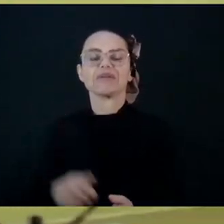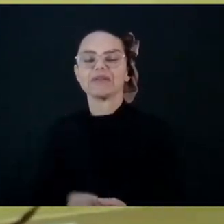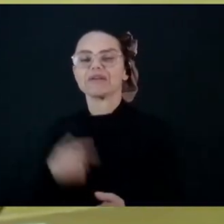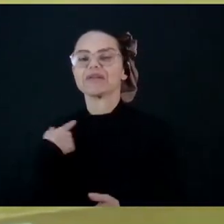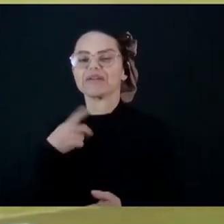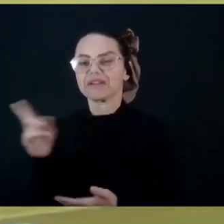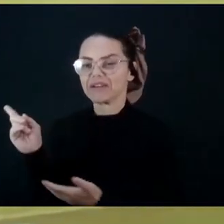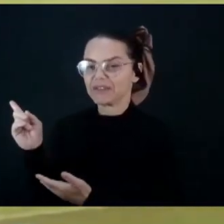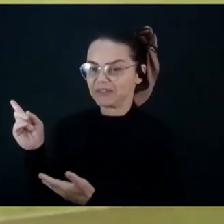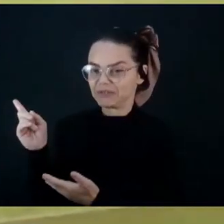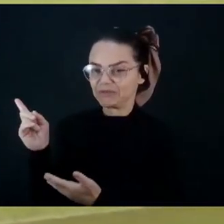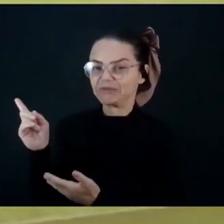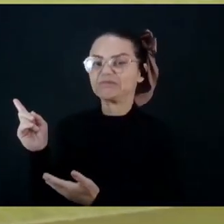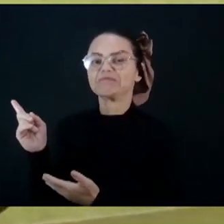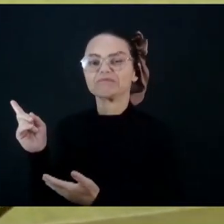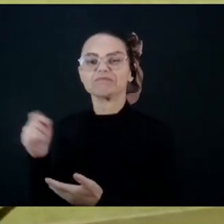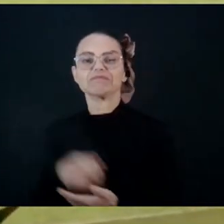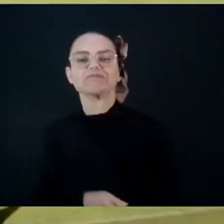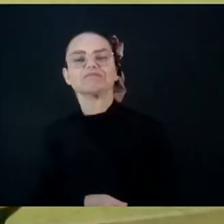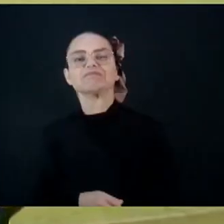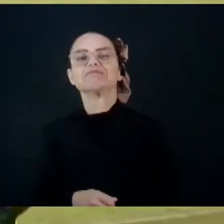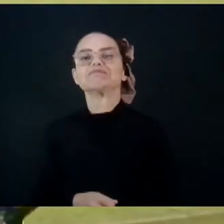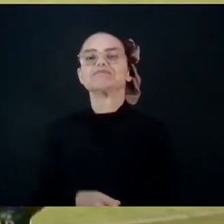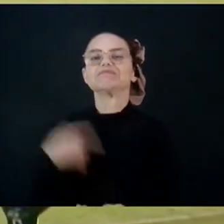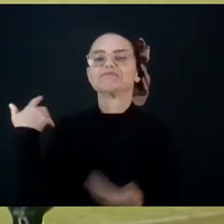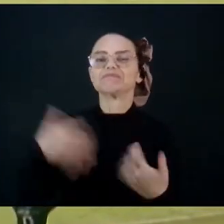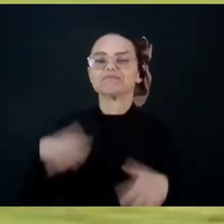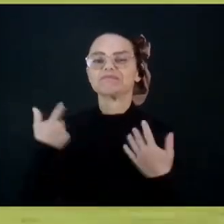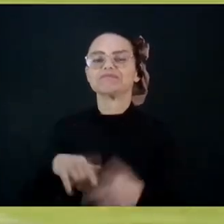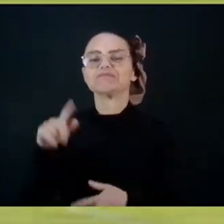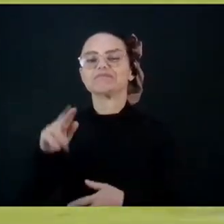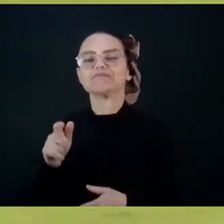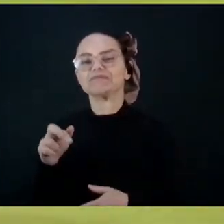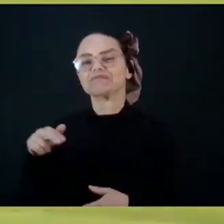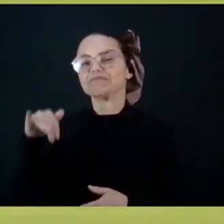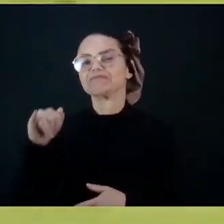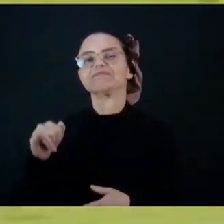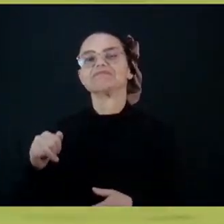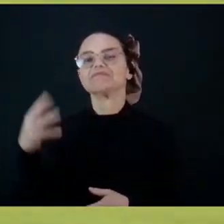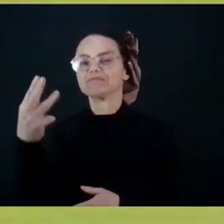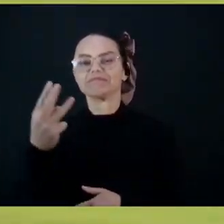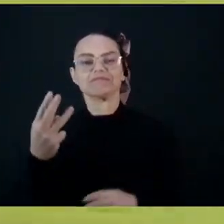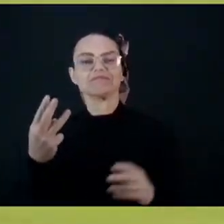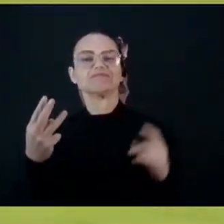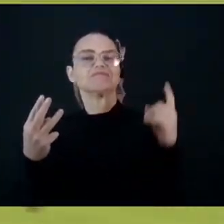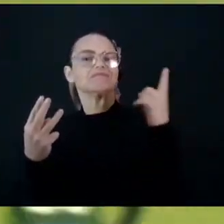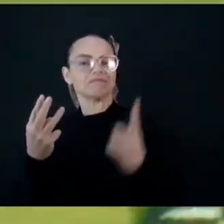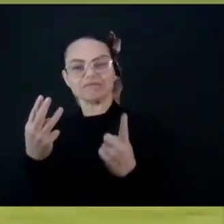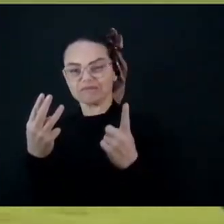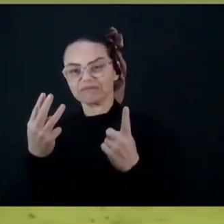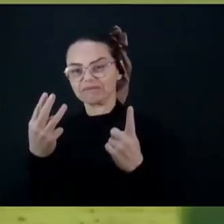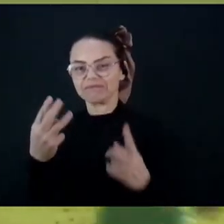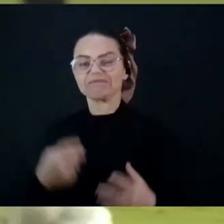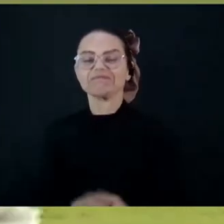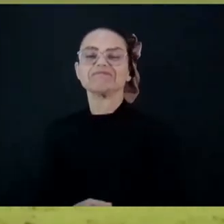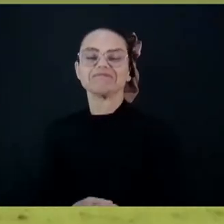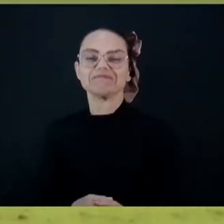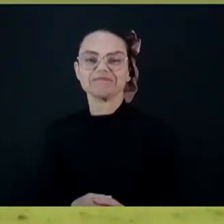e definir. No Brinco de Ouro, Guarani 3, Inter de Limeira 1.